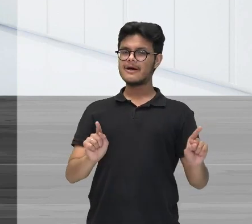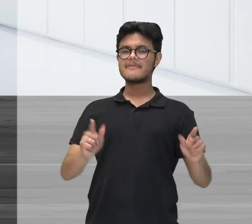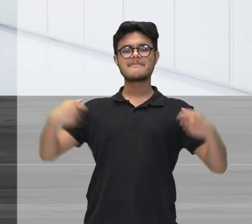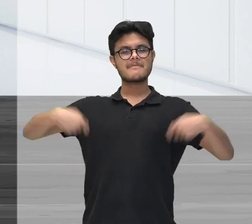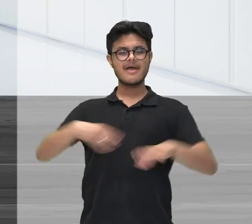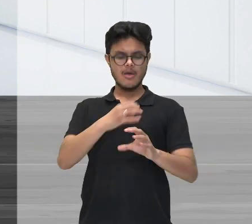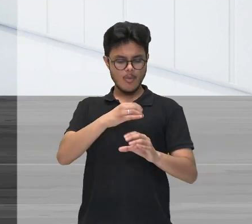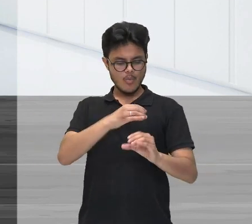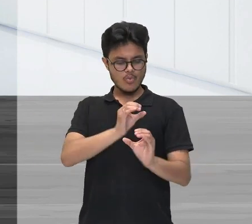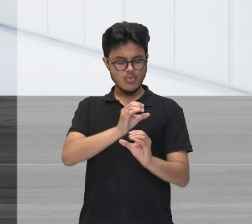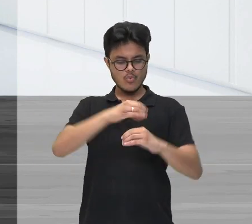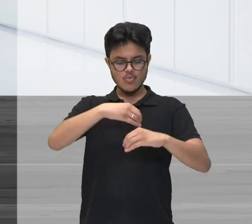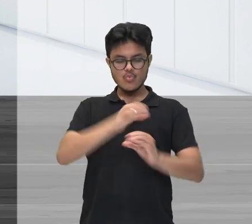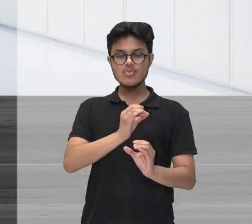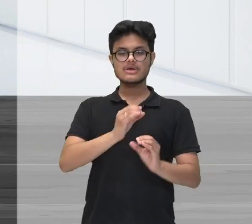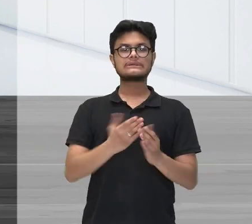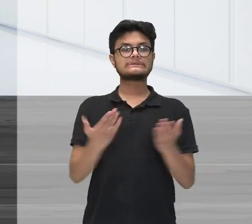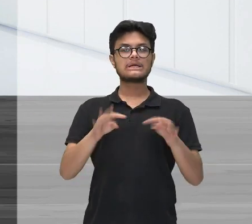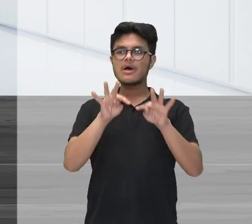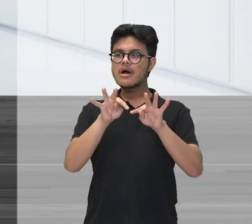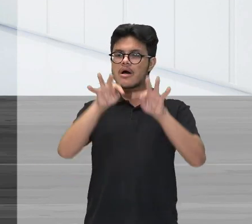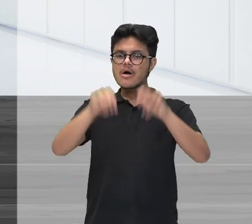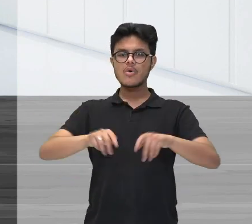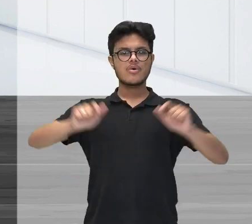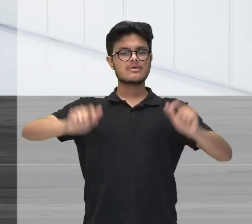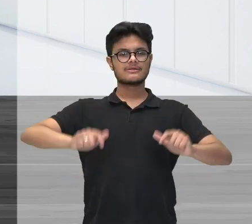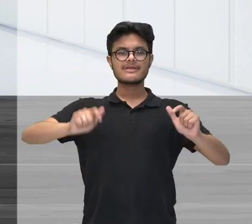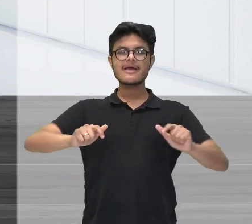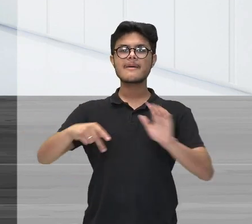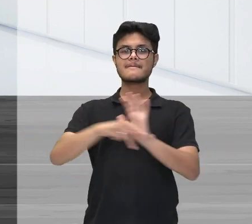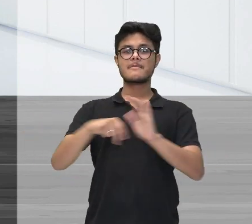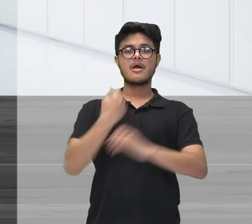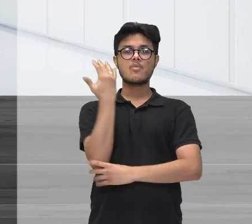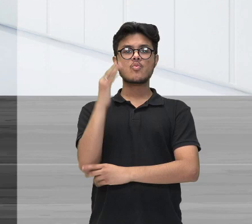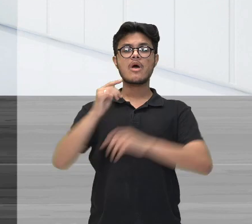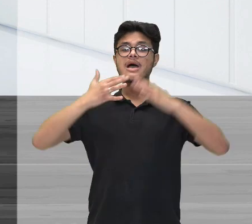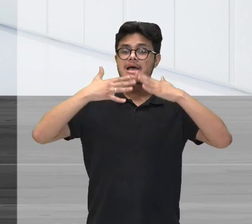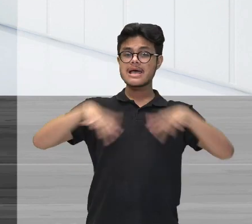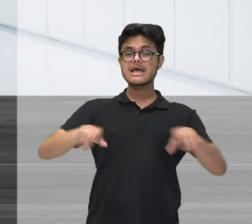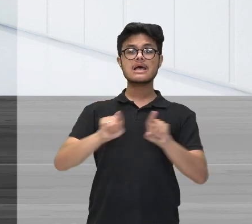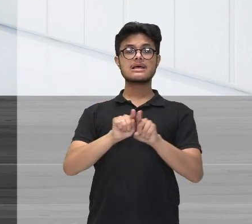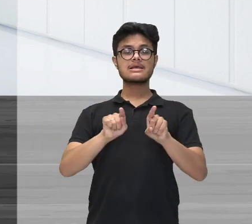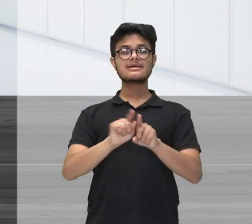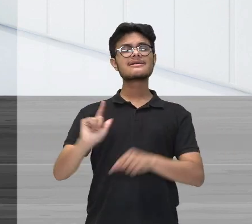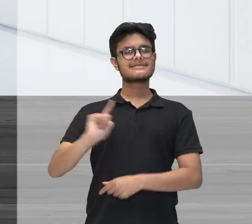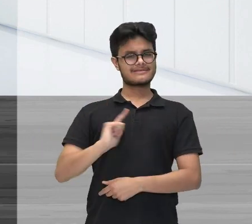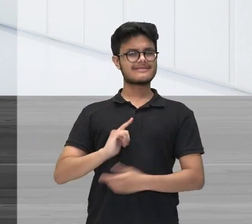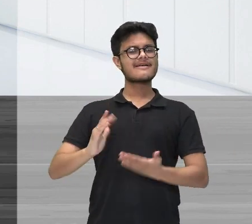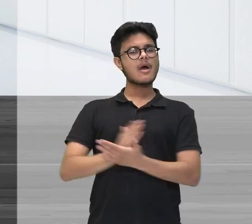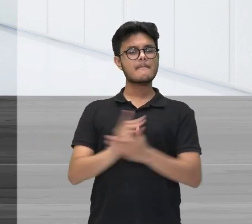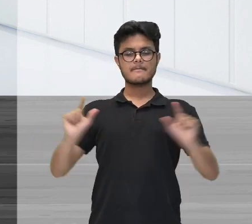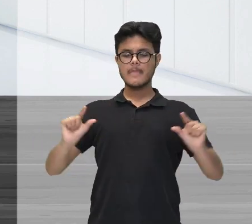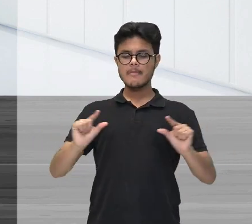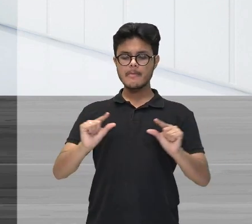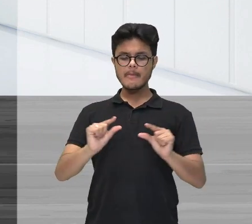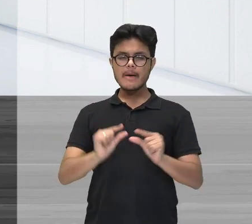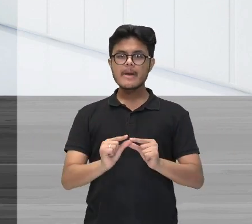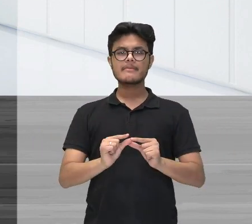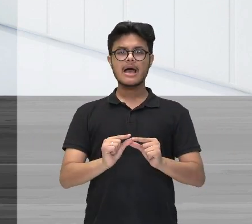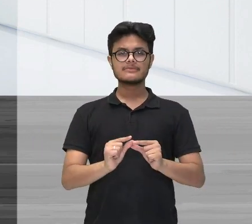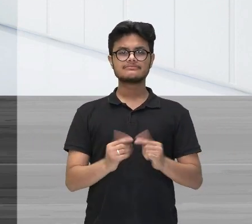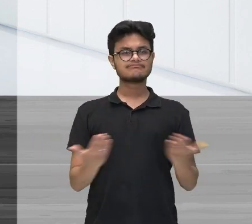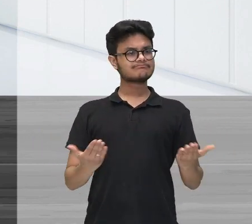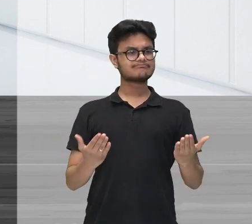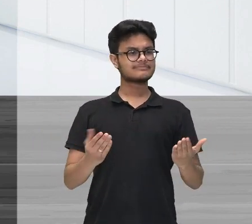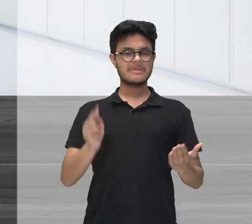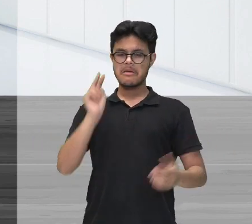Então, todo ambiente natural pode ter micro-organismos em que não